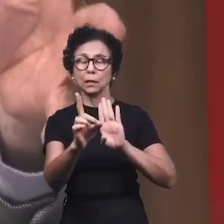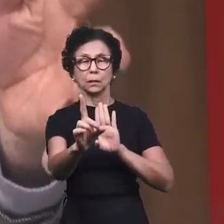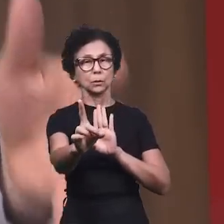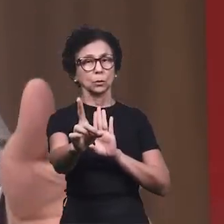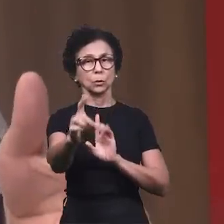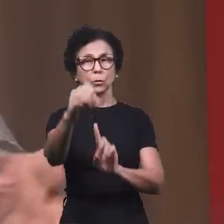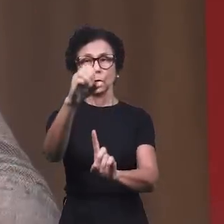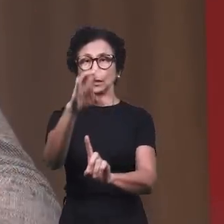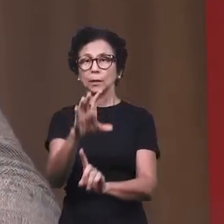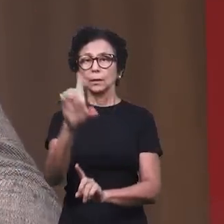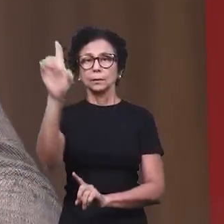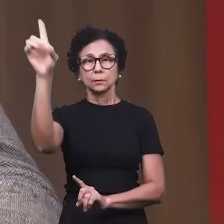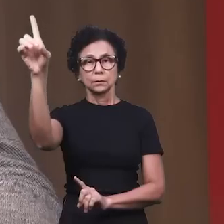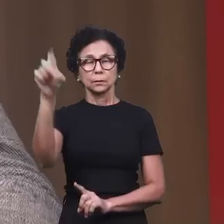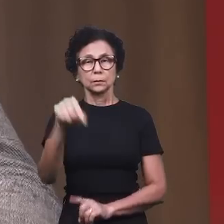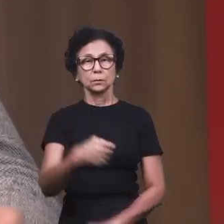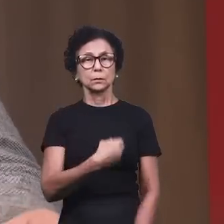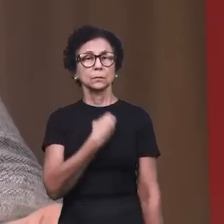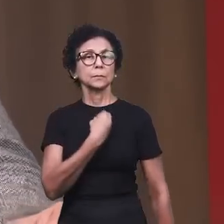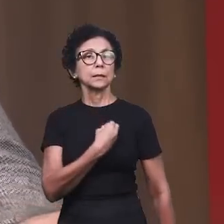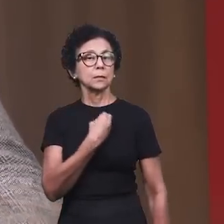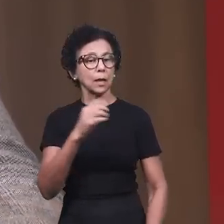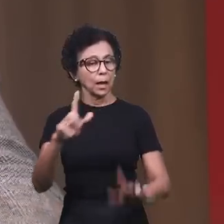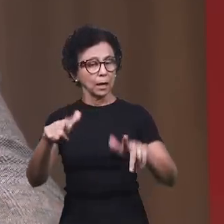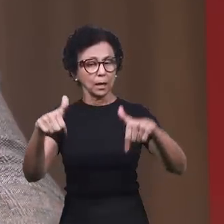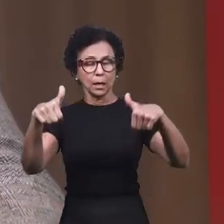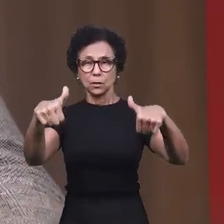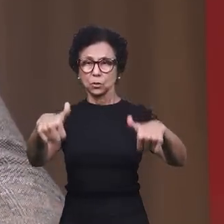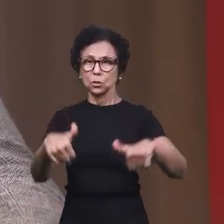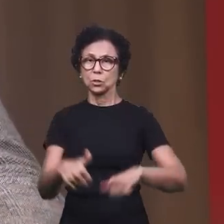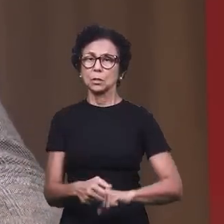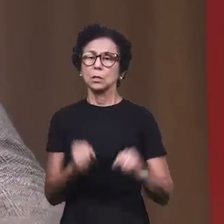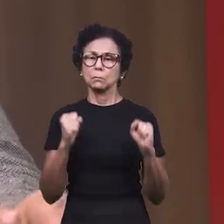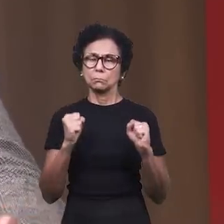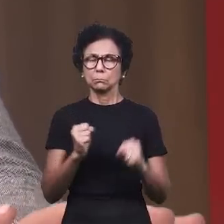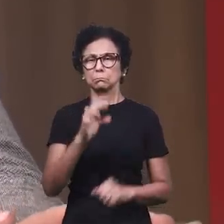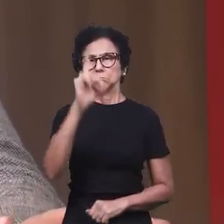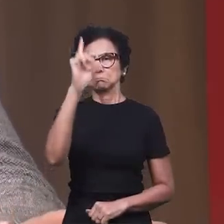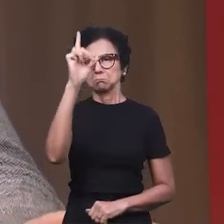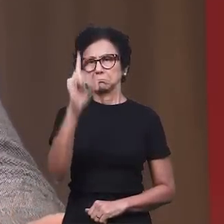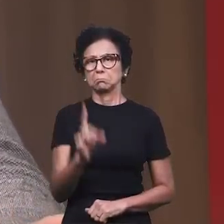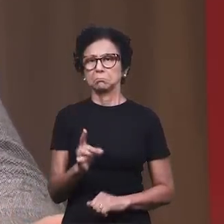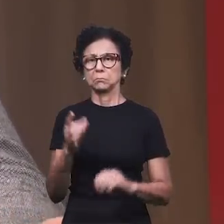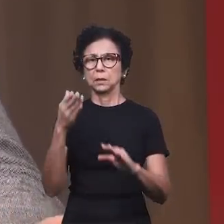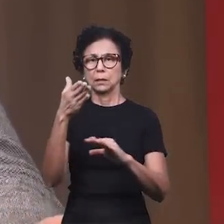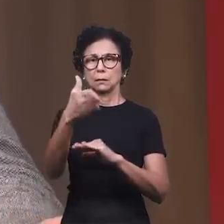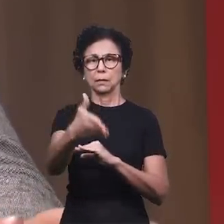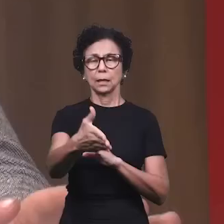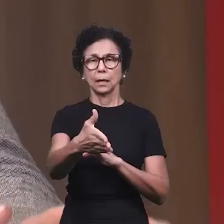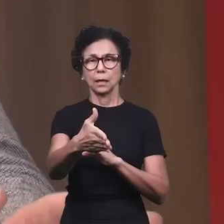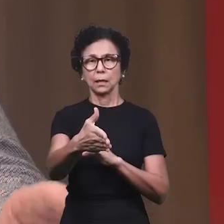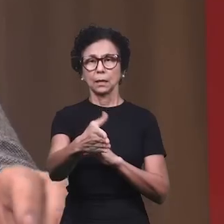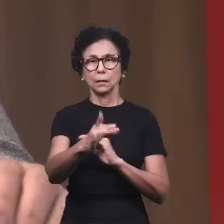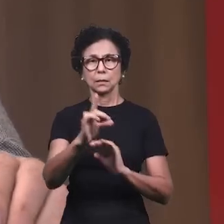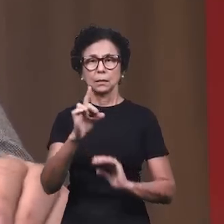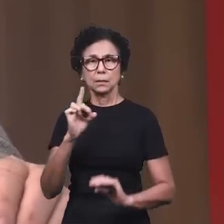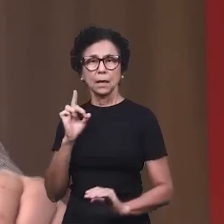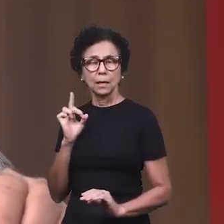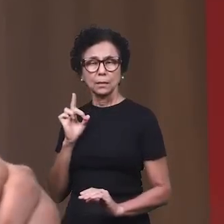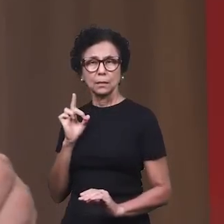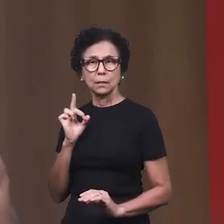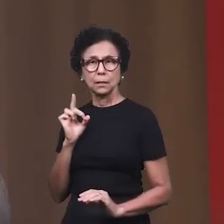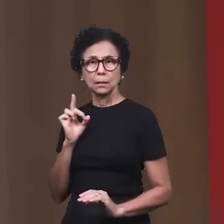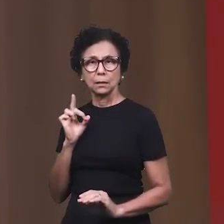se manifestava ali. E tinham o direito de entrar e sair. Né? O pecado nos